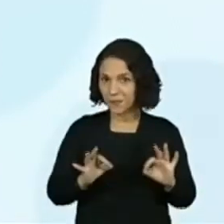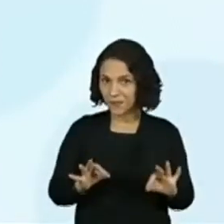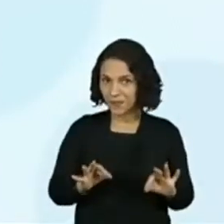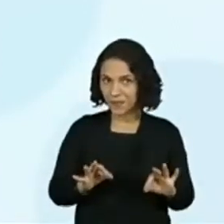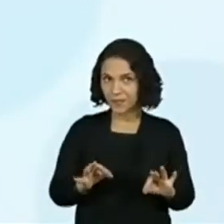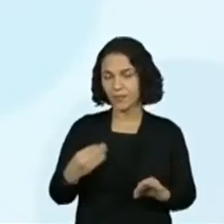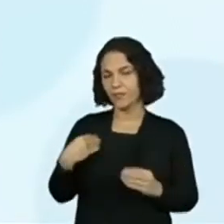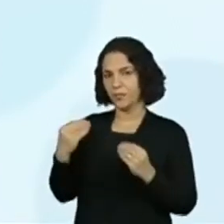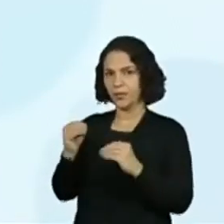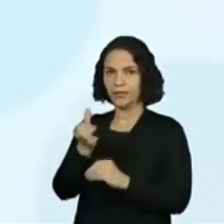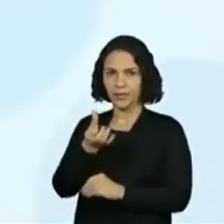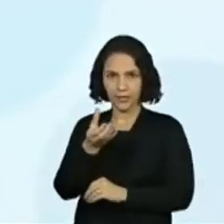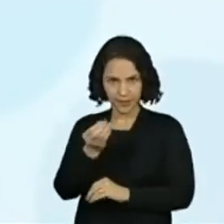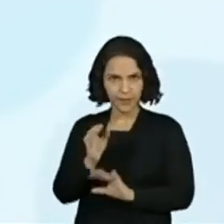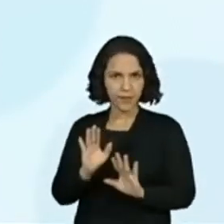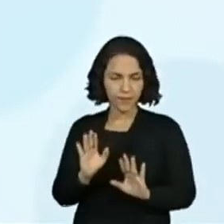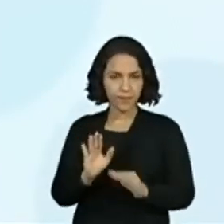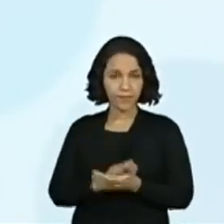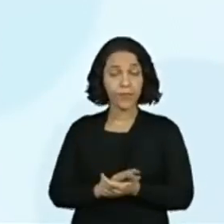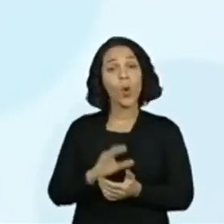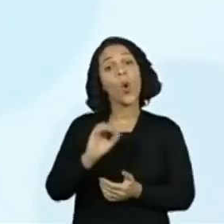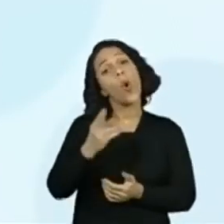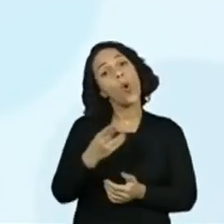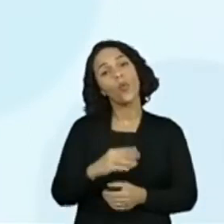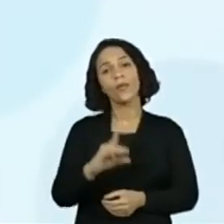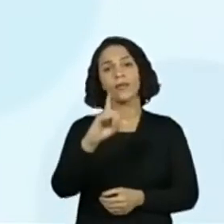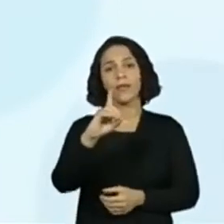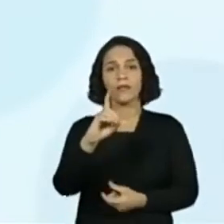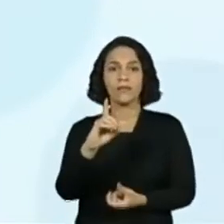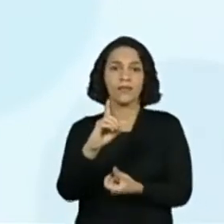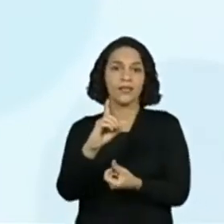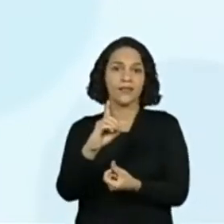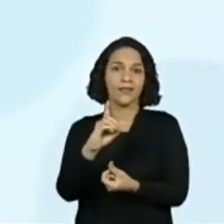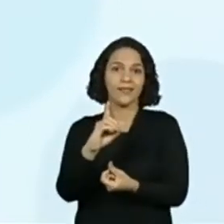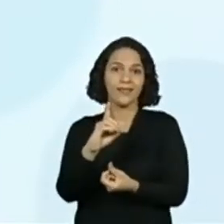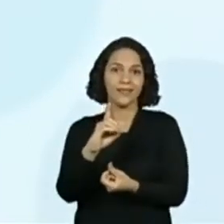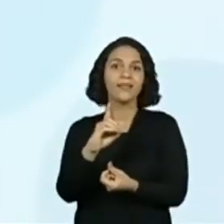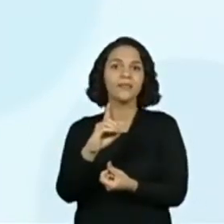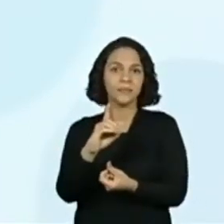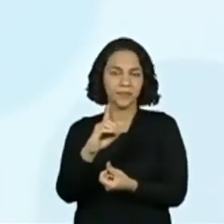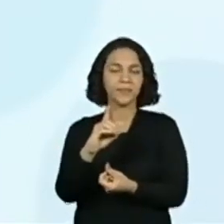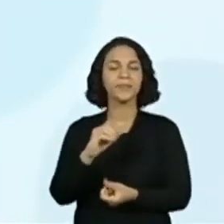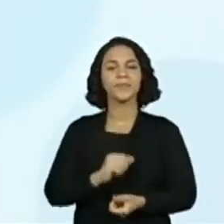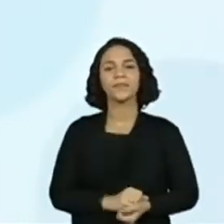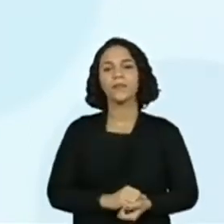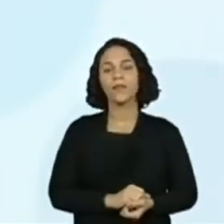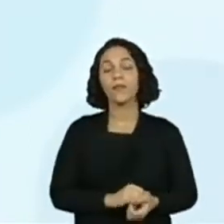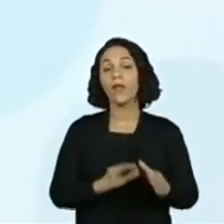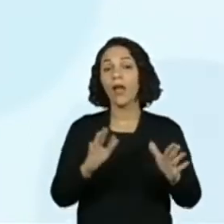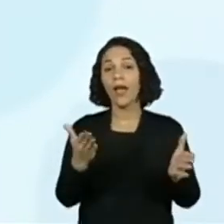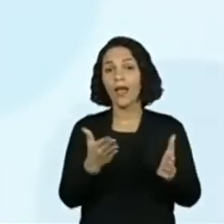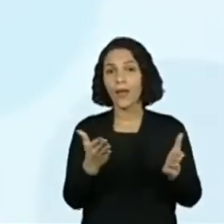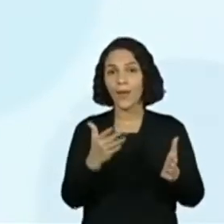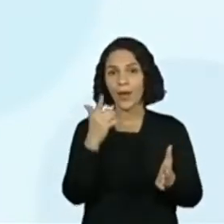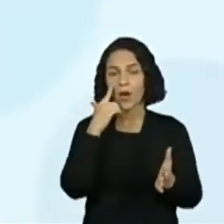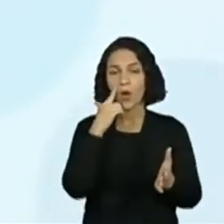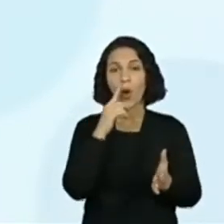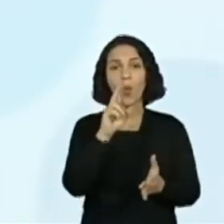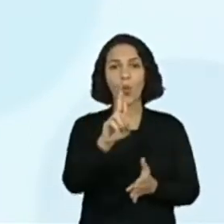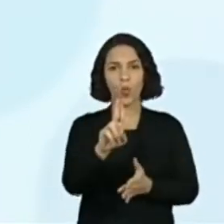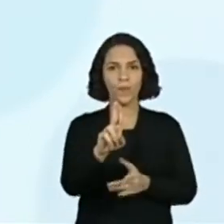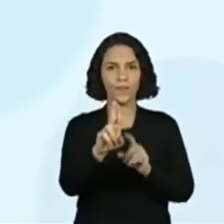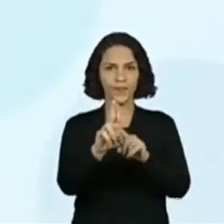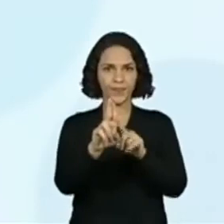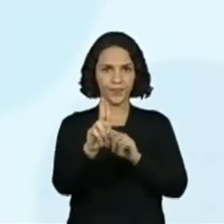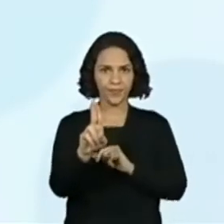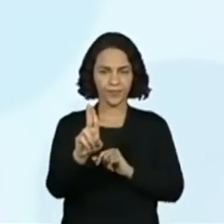eu vou colocar aqui 60. Ou 6 dezenas de lembrancinhas. Agora, posso utilizar as unidades.